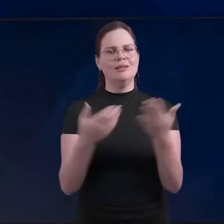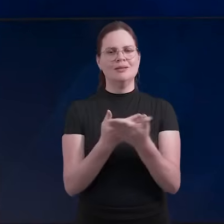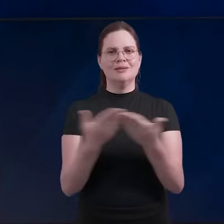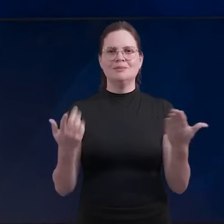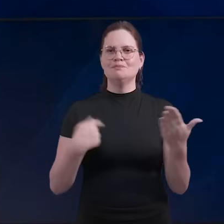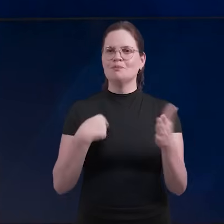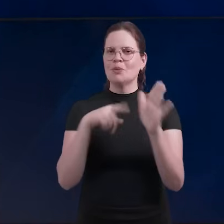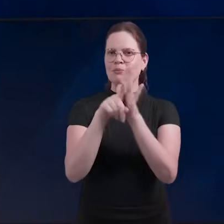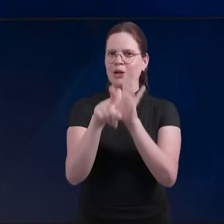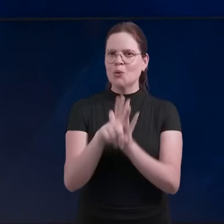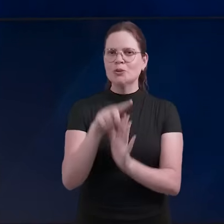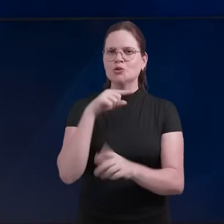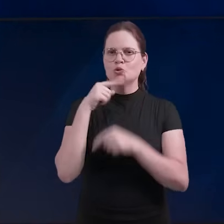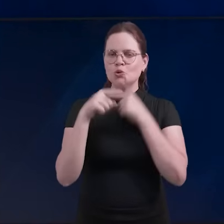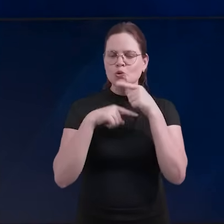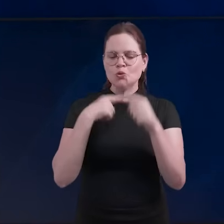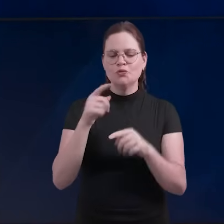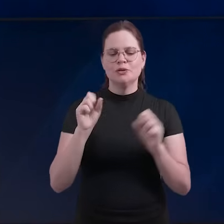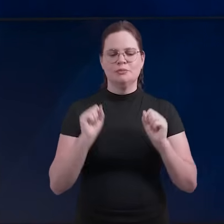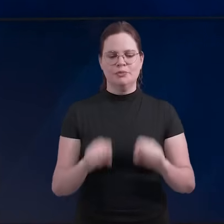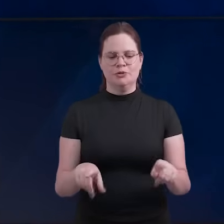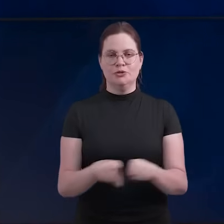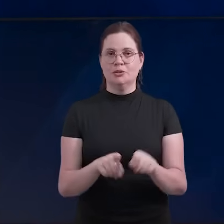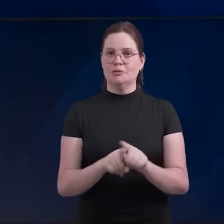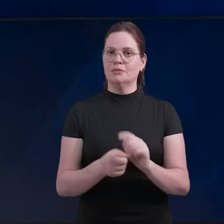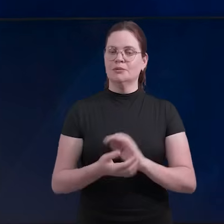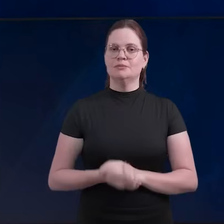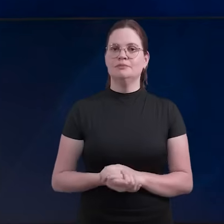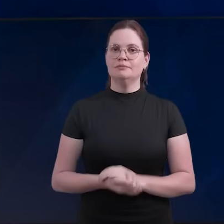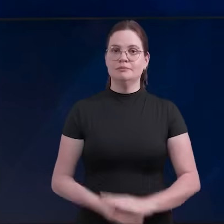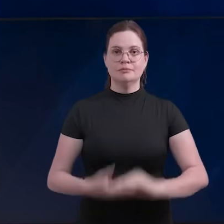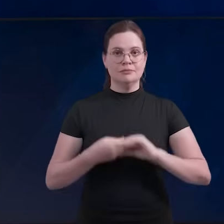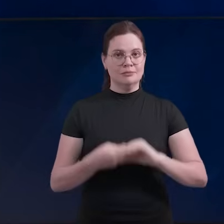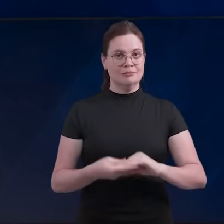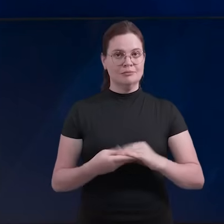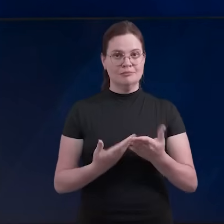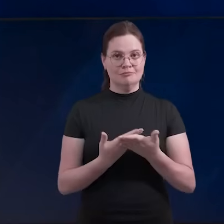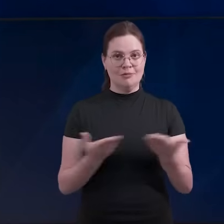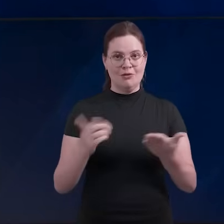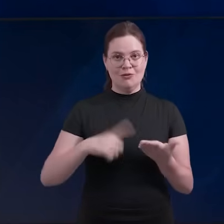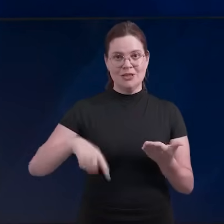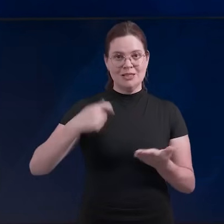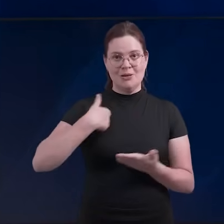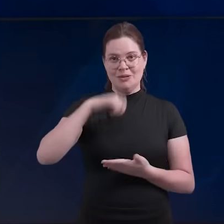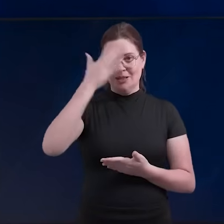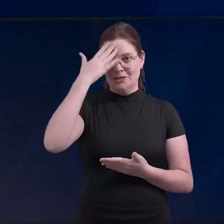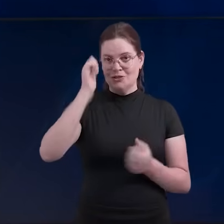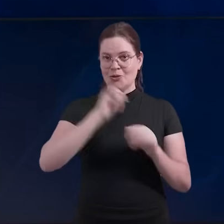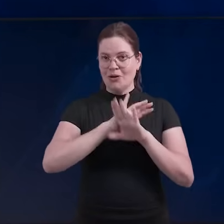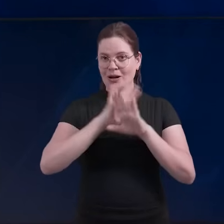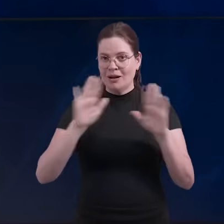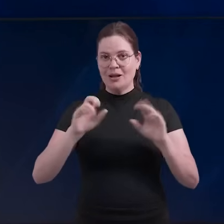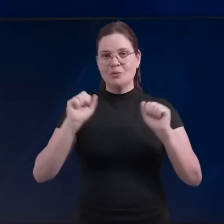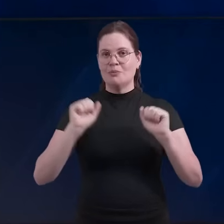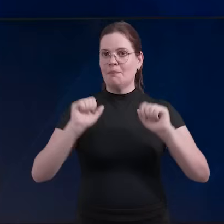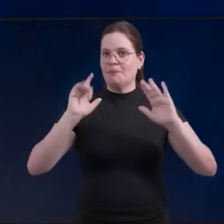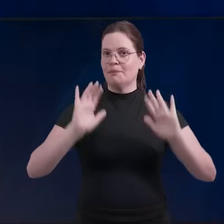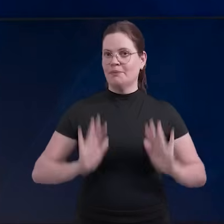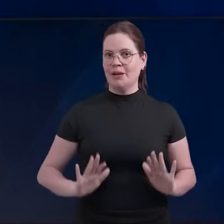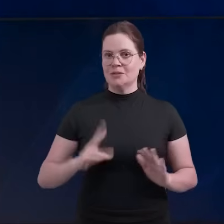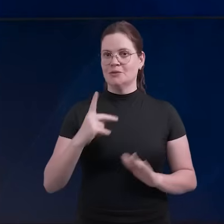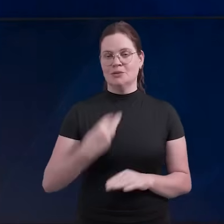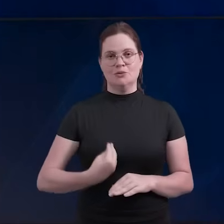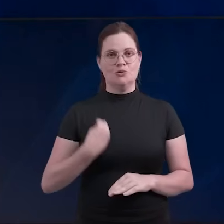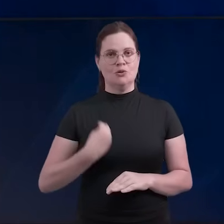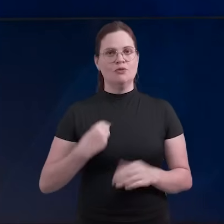para receber a sua pergunta, a sua colocação, assim como desejar. Então desejamos que este assunto tenha sido uma bênção para a sua vida, que Deus